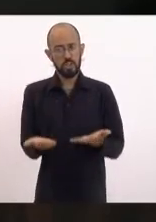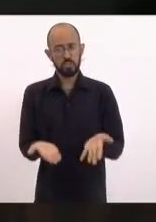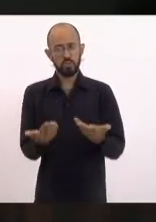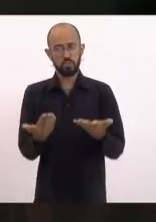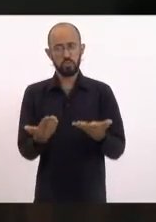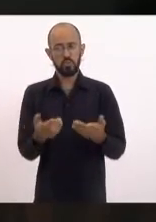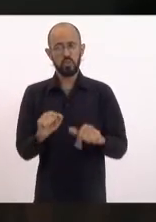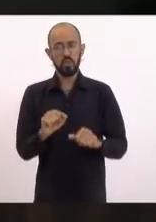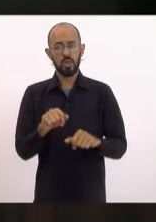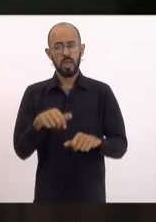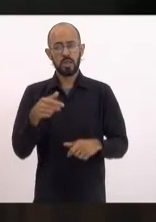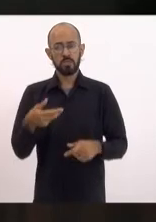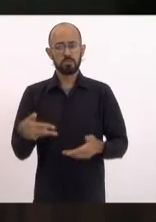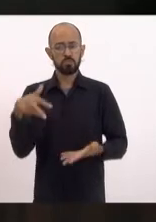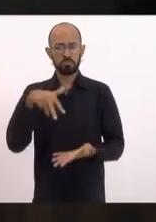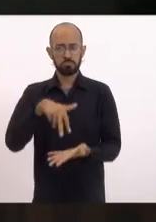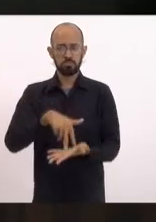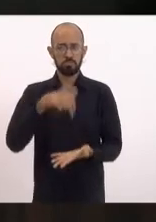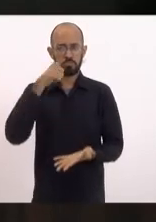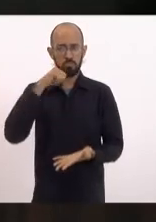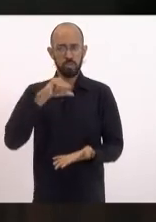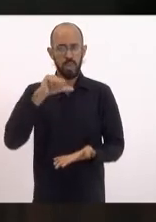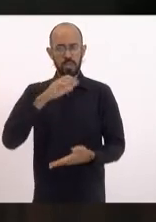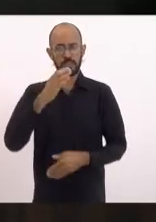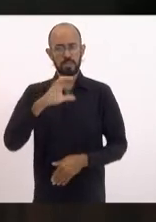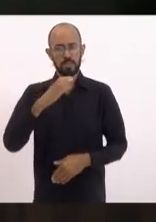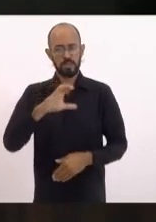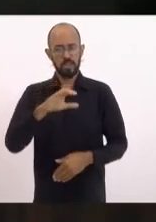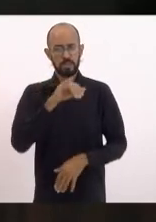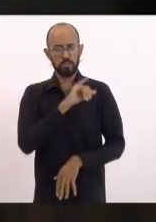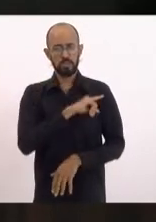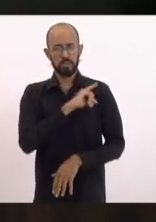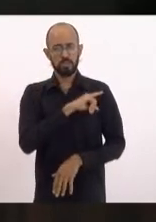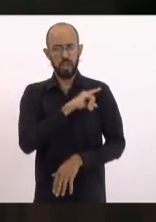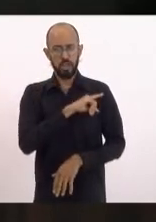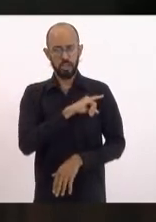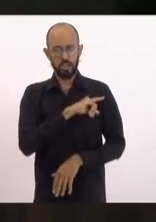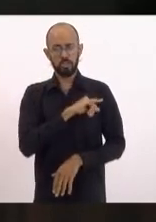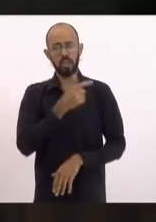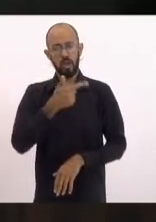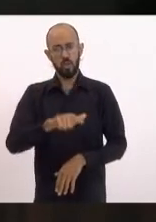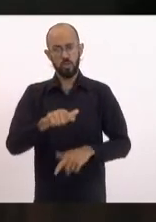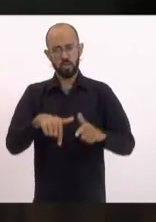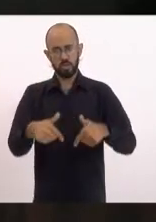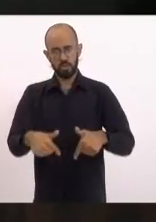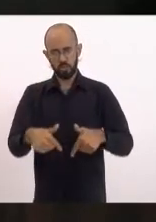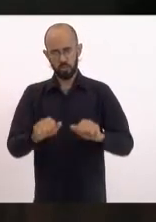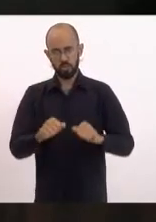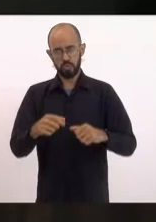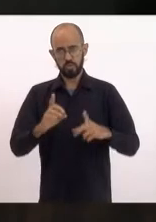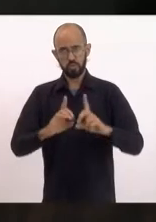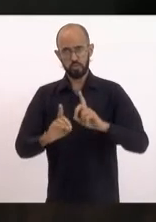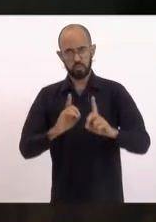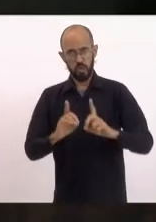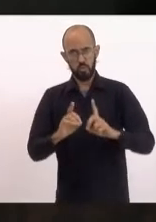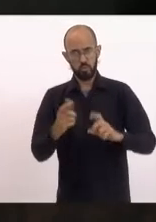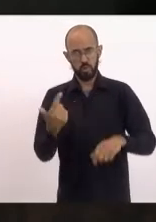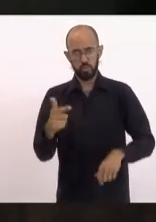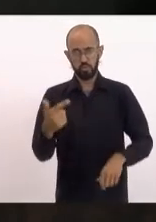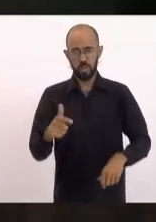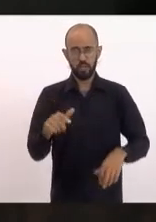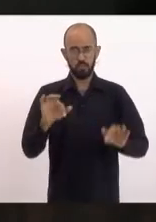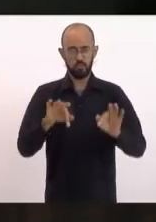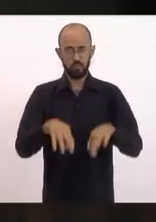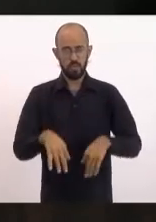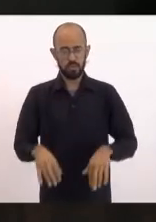Protagonismo das Mulheres na Ciência no âmbito do Estado do Rio de Janeiro e das outras providências. Em discussão. Não havendo ninguém queira discutir, encerrada